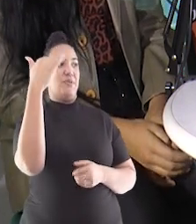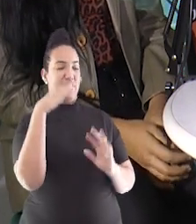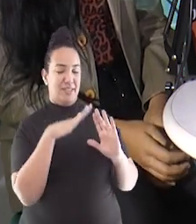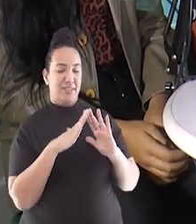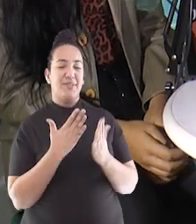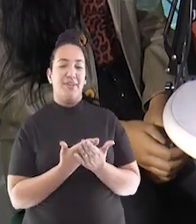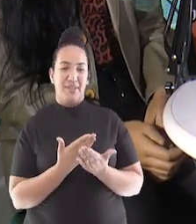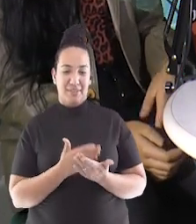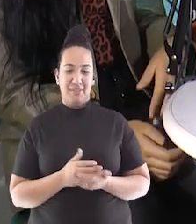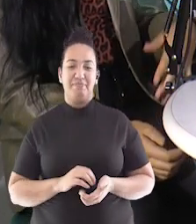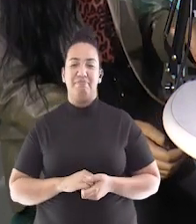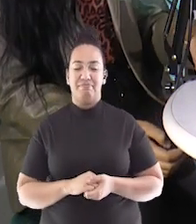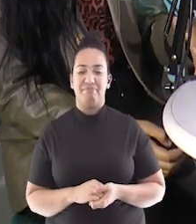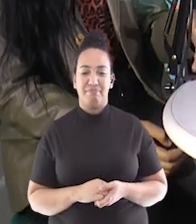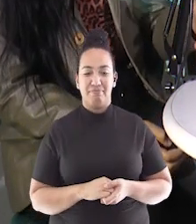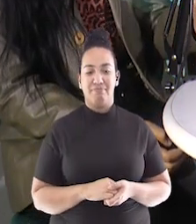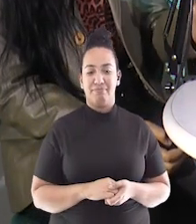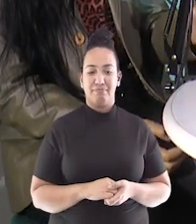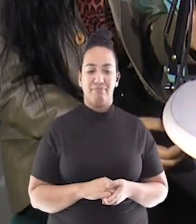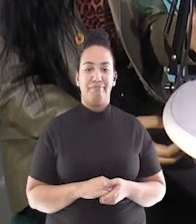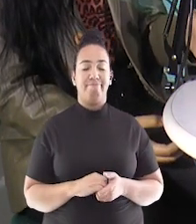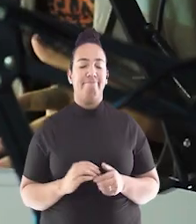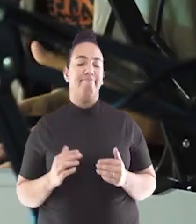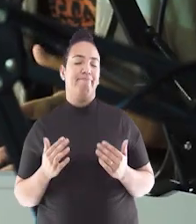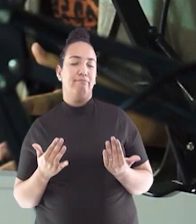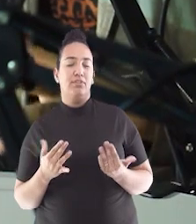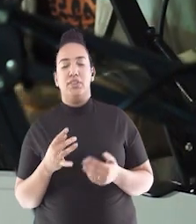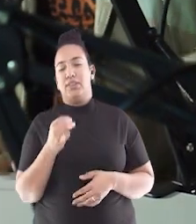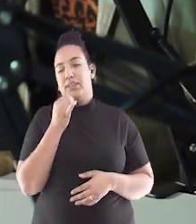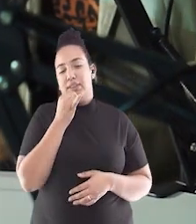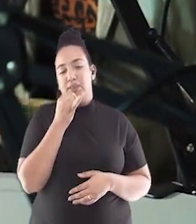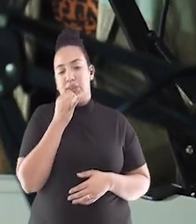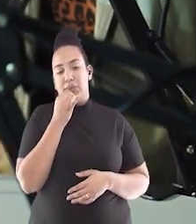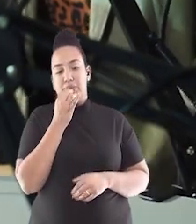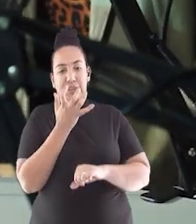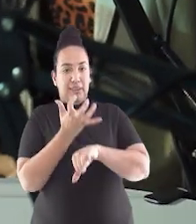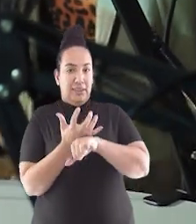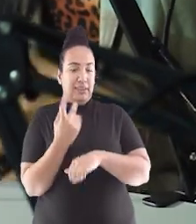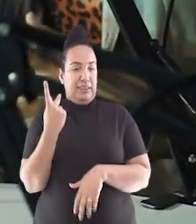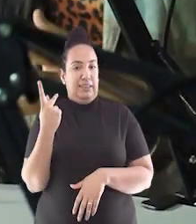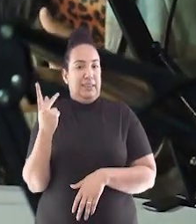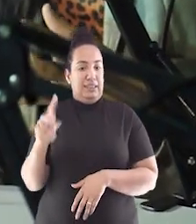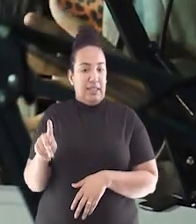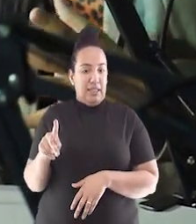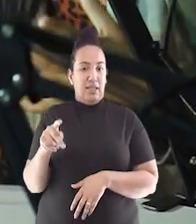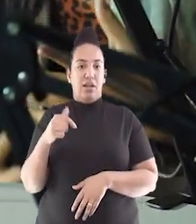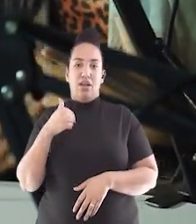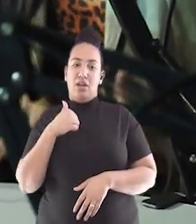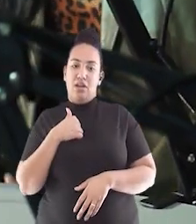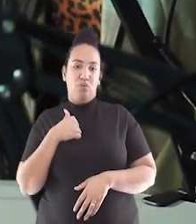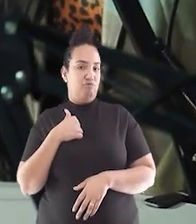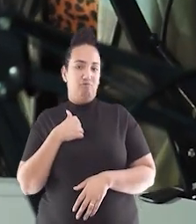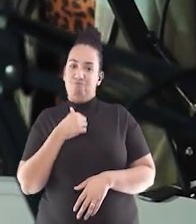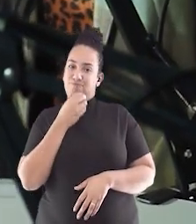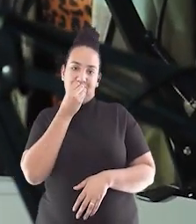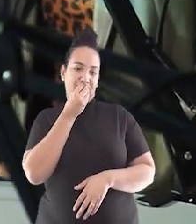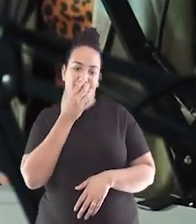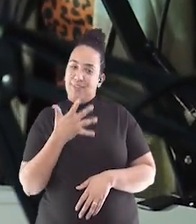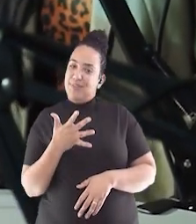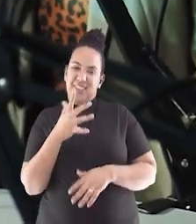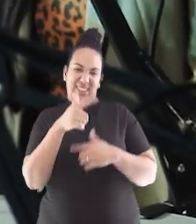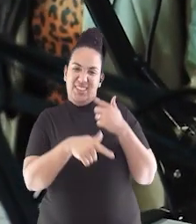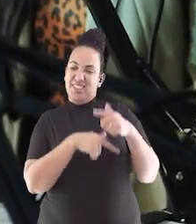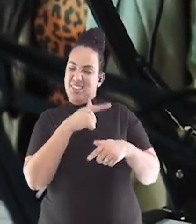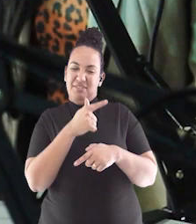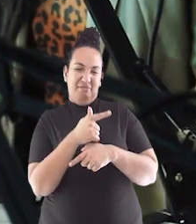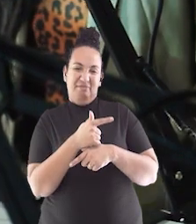escola. A gente, como posso dizer, a matéria dela, eu não sou muito boa. Eu não sou